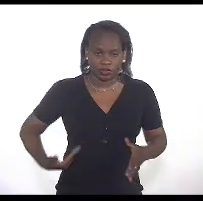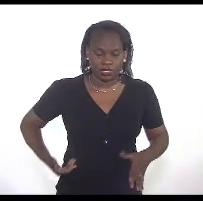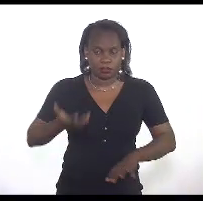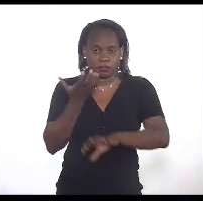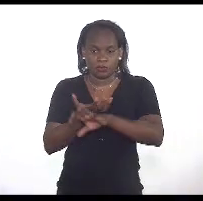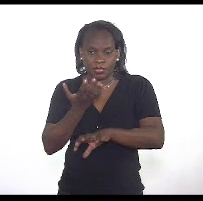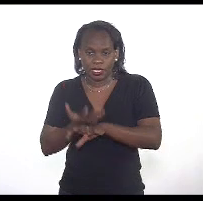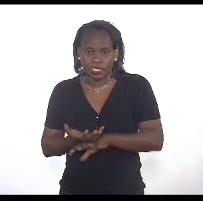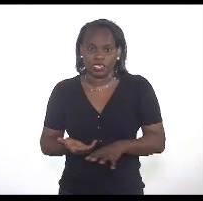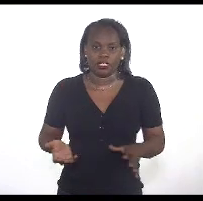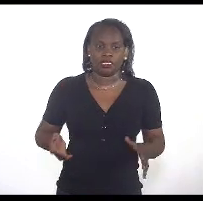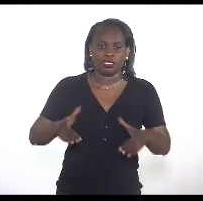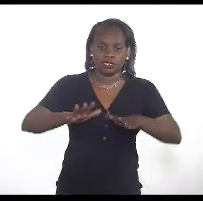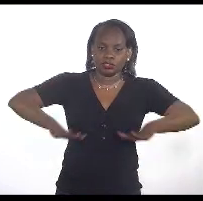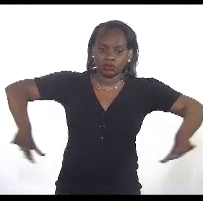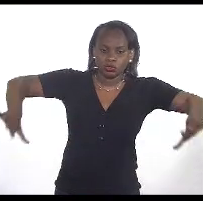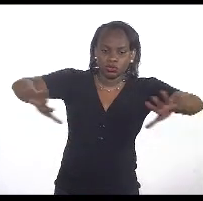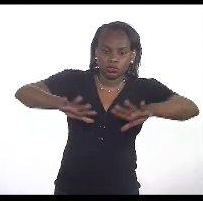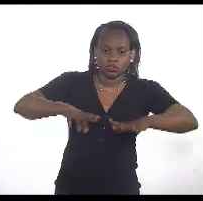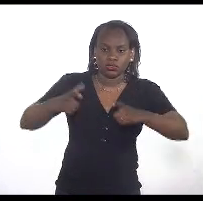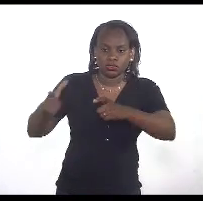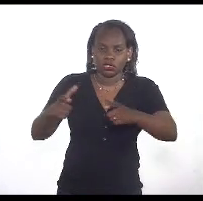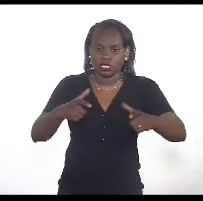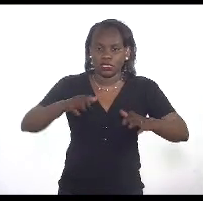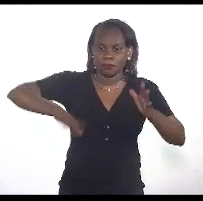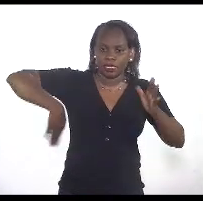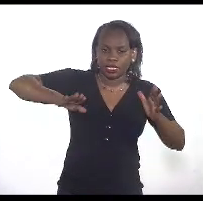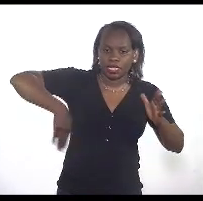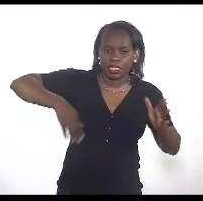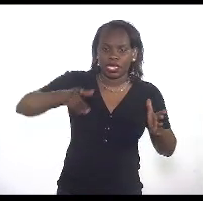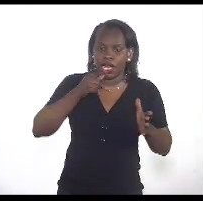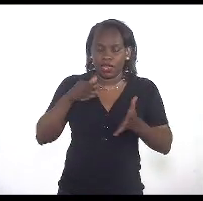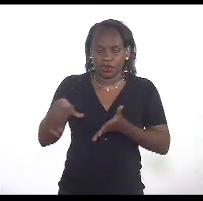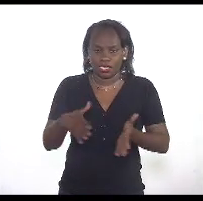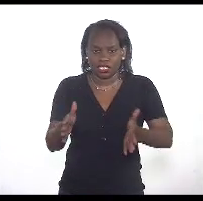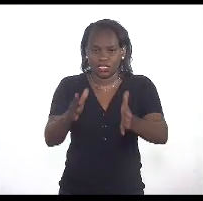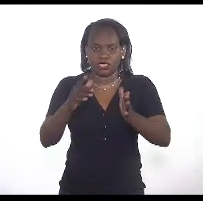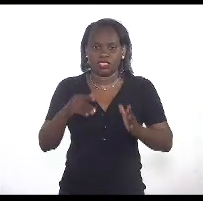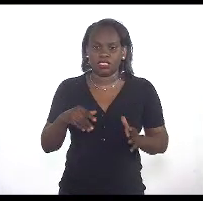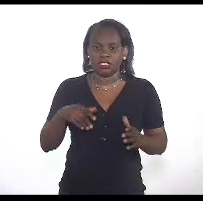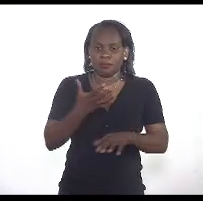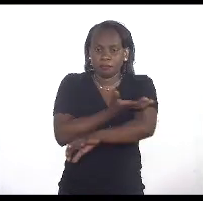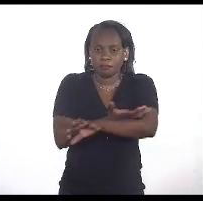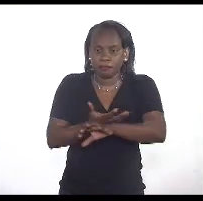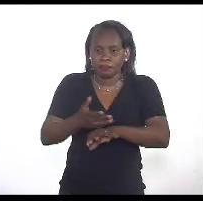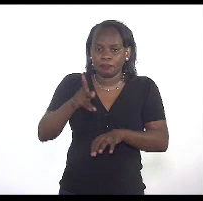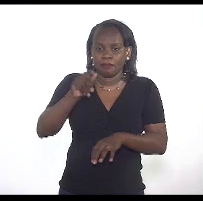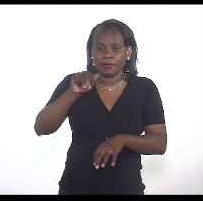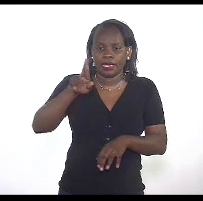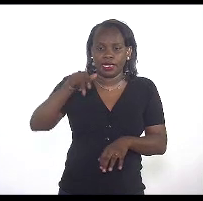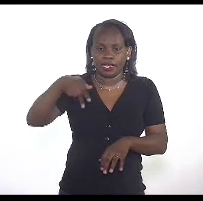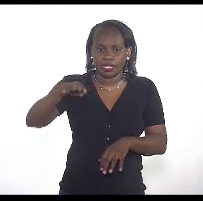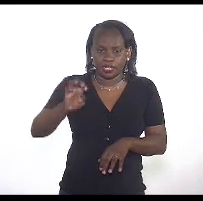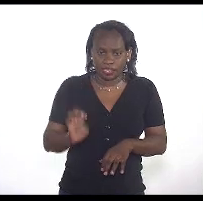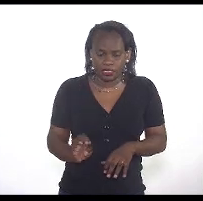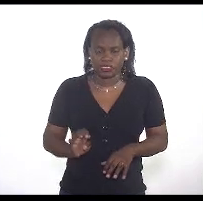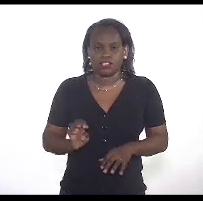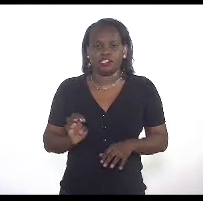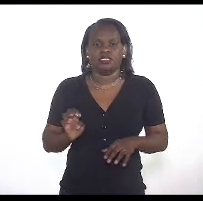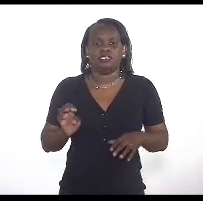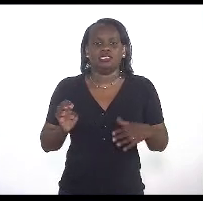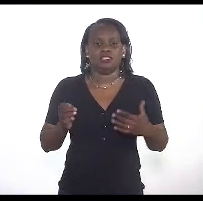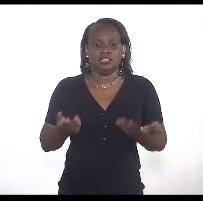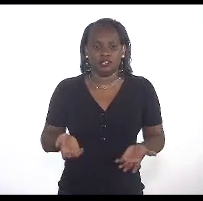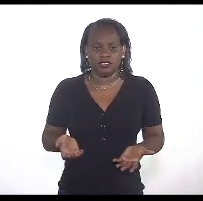praças, largos, orlas de praia ou de rios, parques. Estimular e